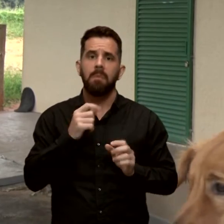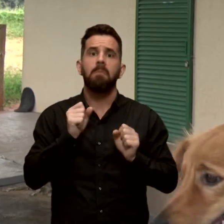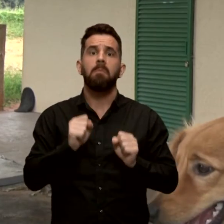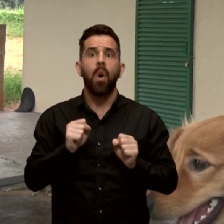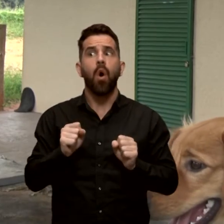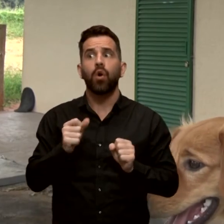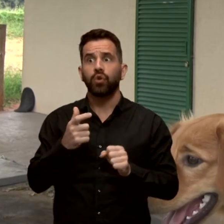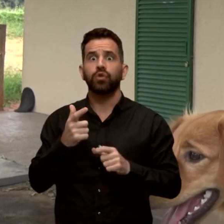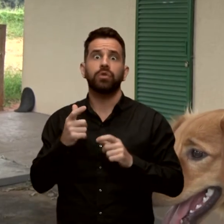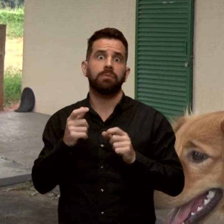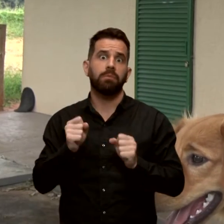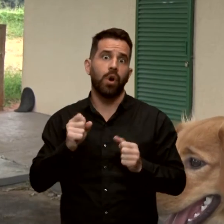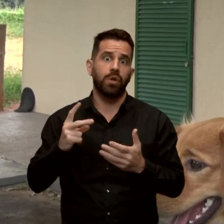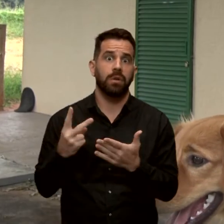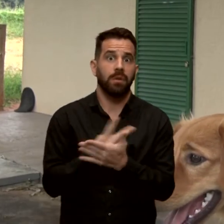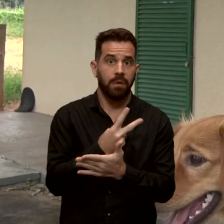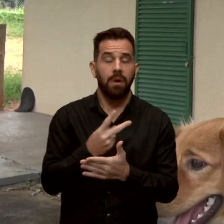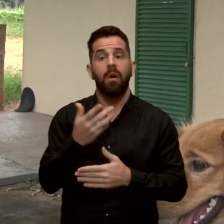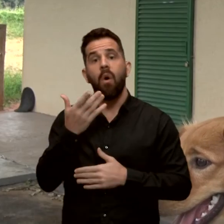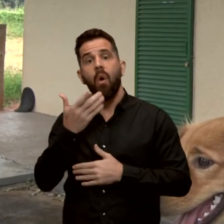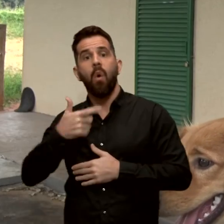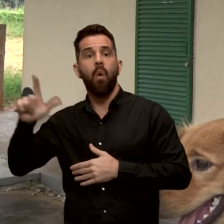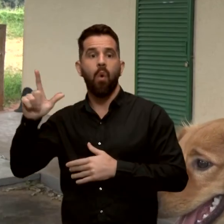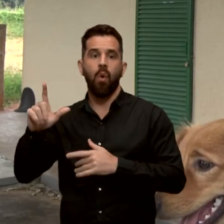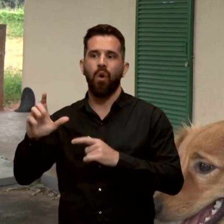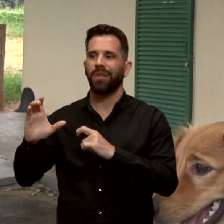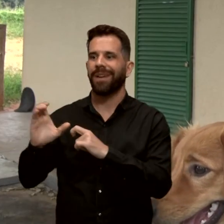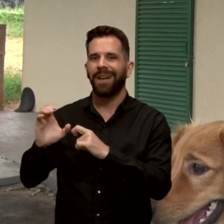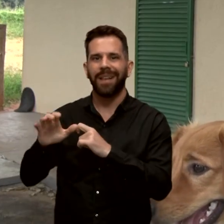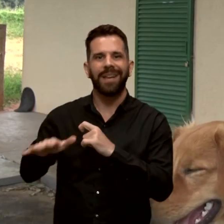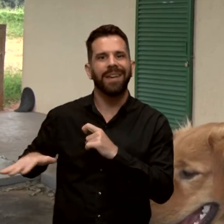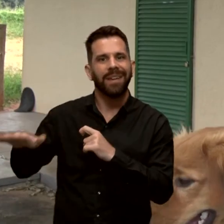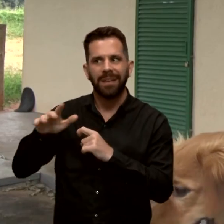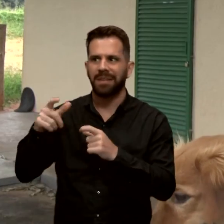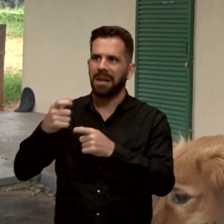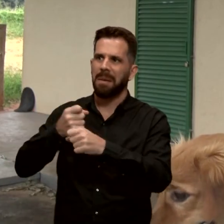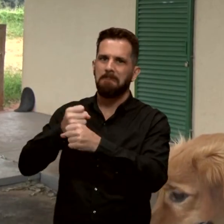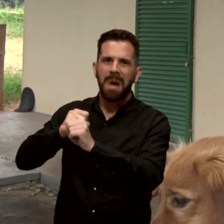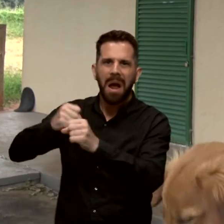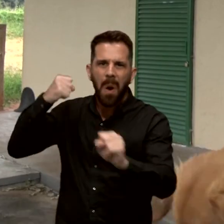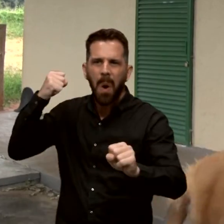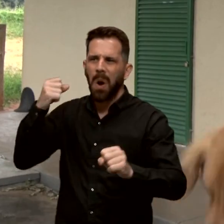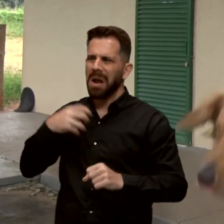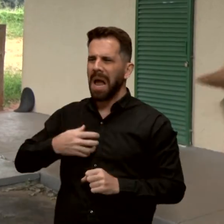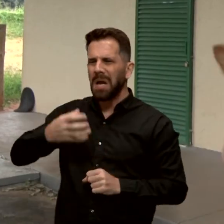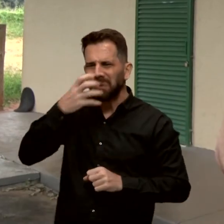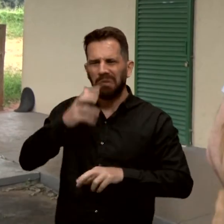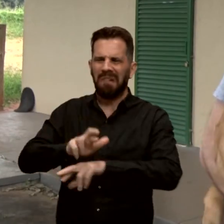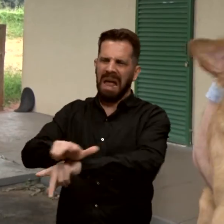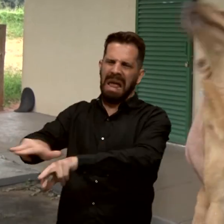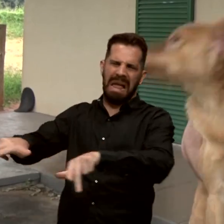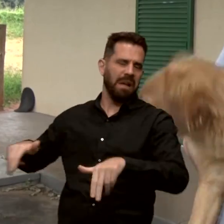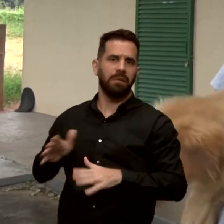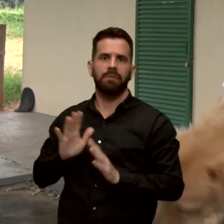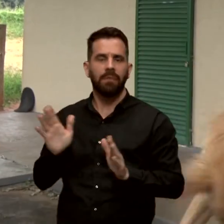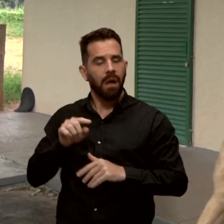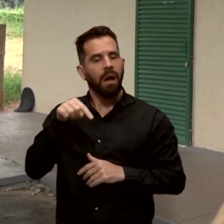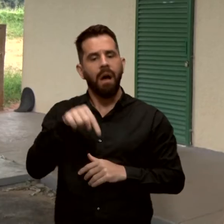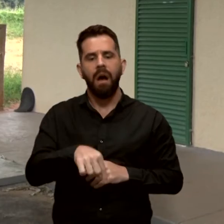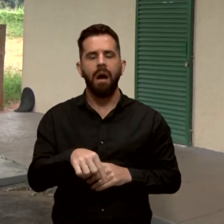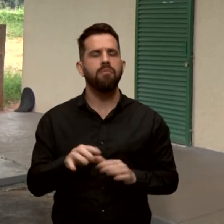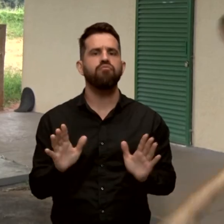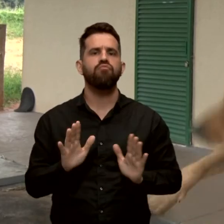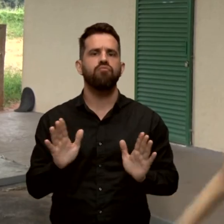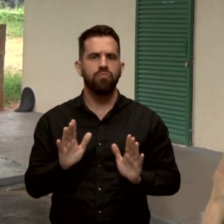em clínicas que sejam, né, que são maiores, que tem cão, cachorro, enfim. E aqui também